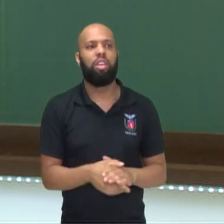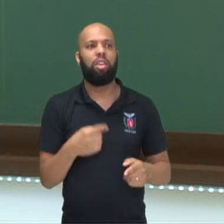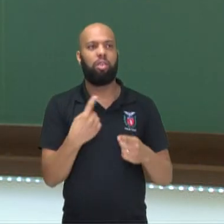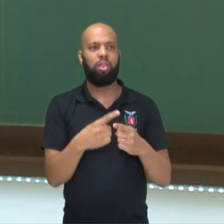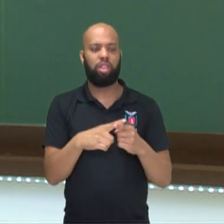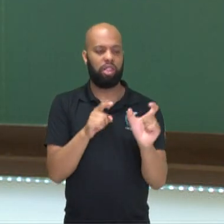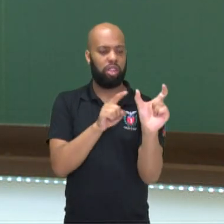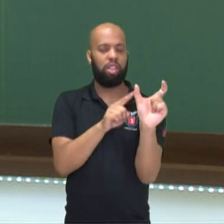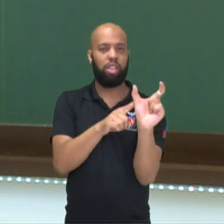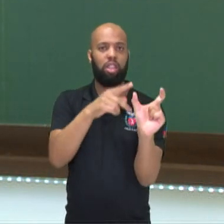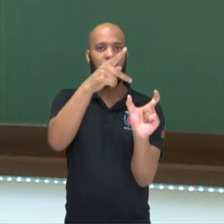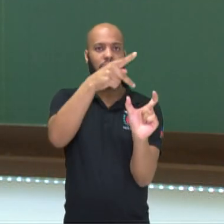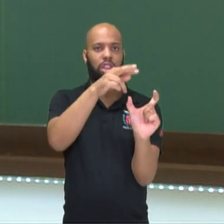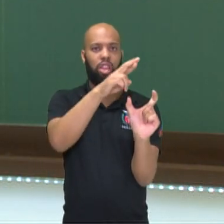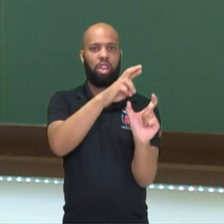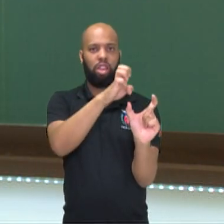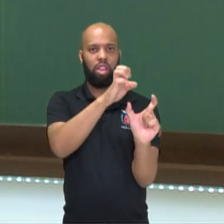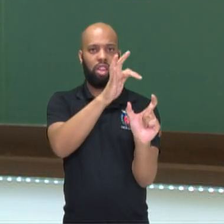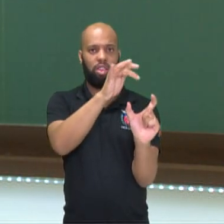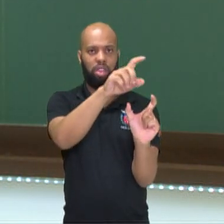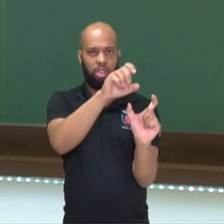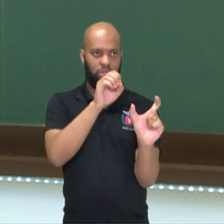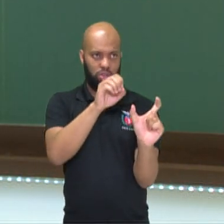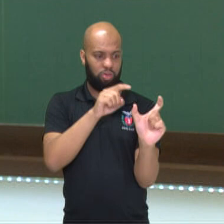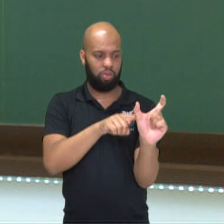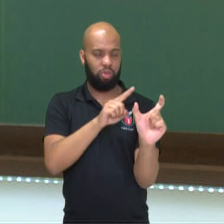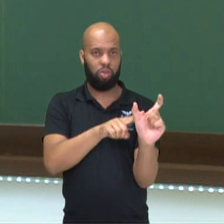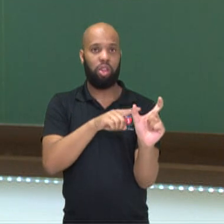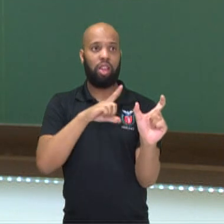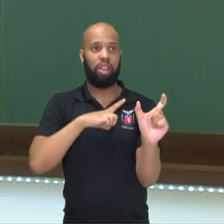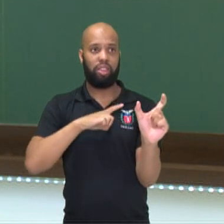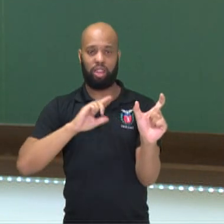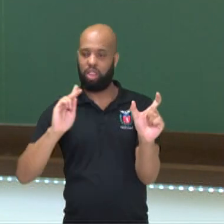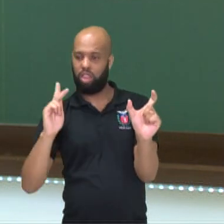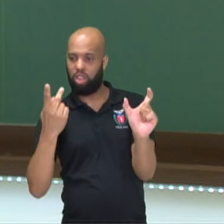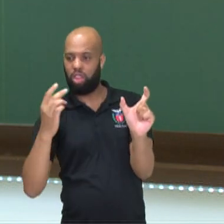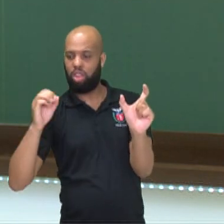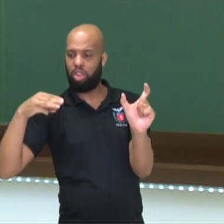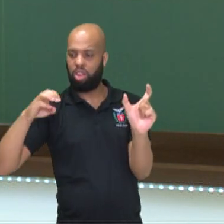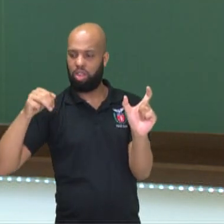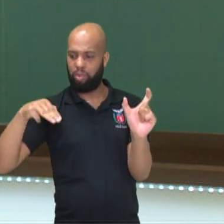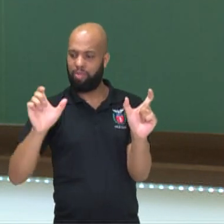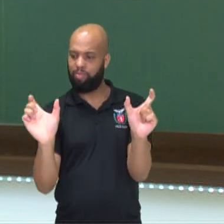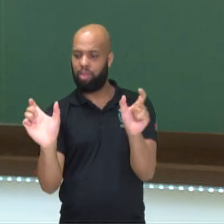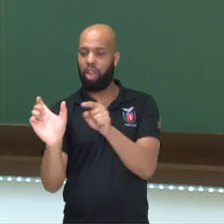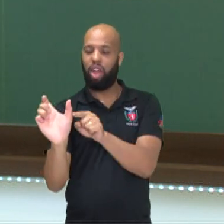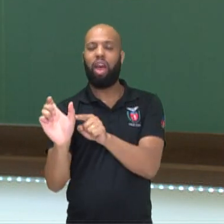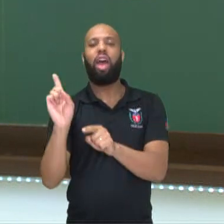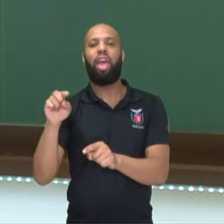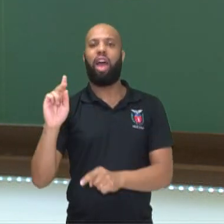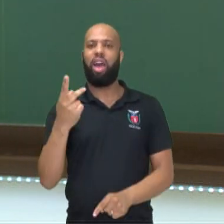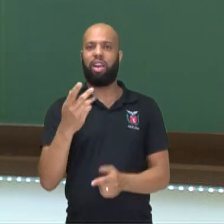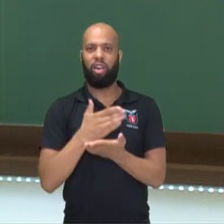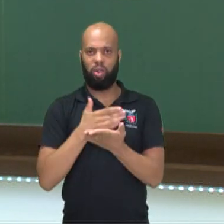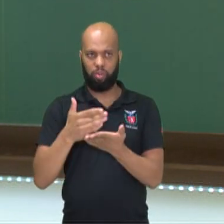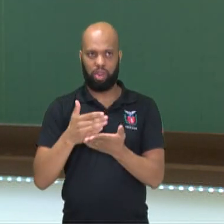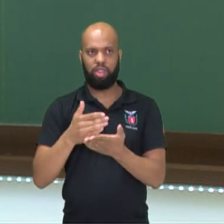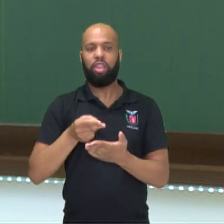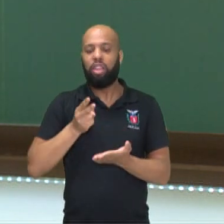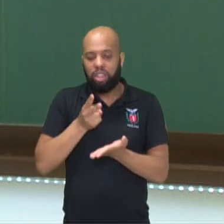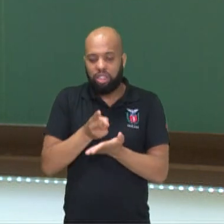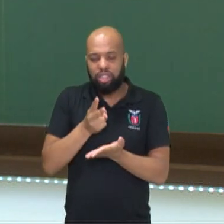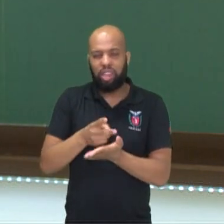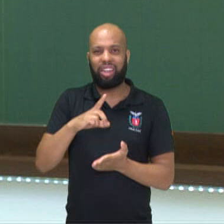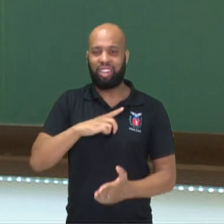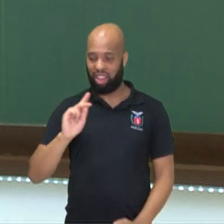o prefixo super, veio o hífen e vem o H. O radical começa com H, então sempre que tiver o